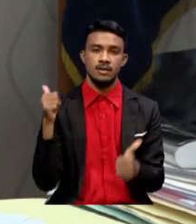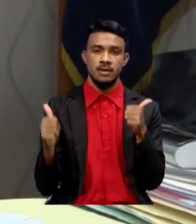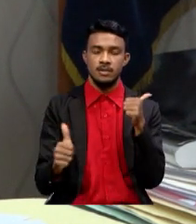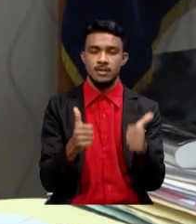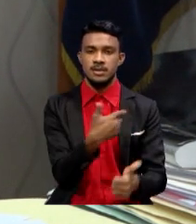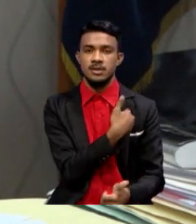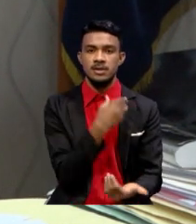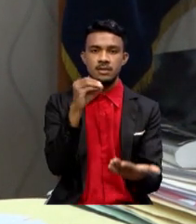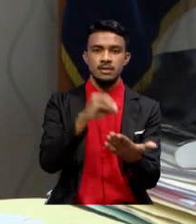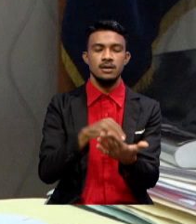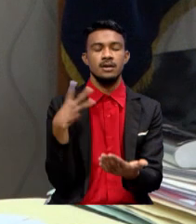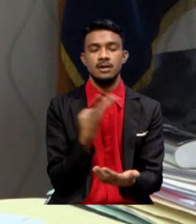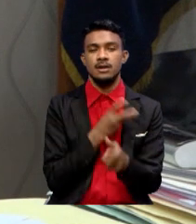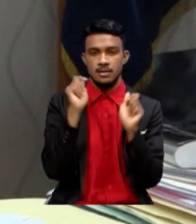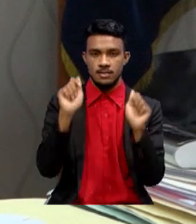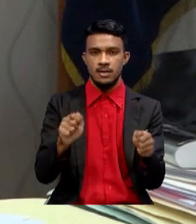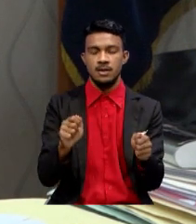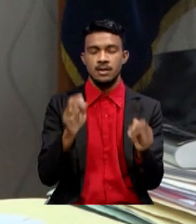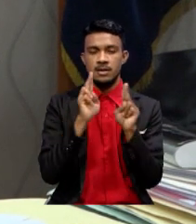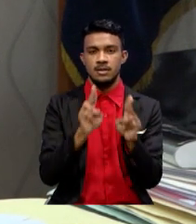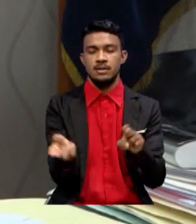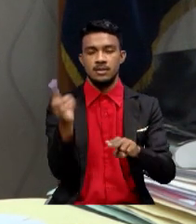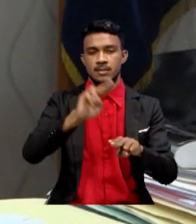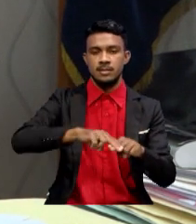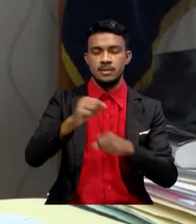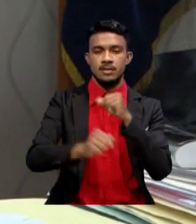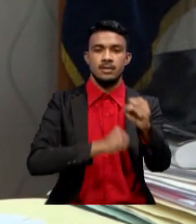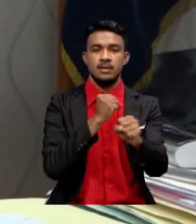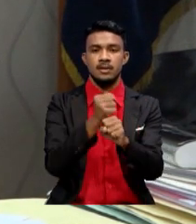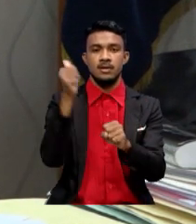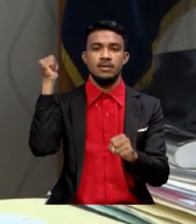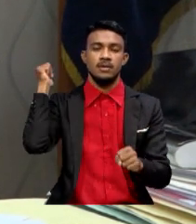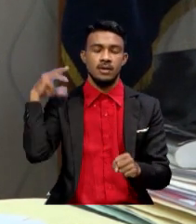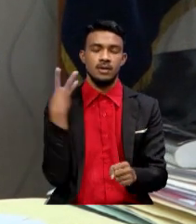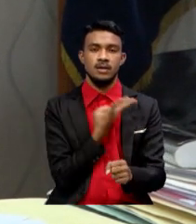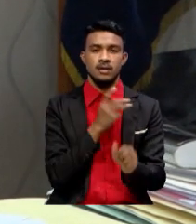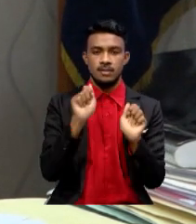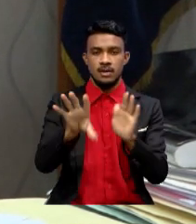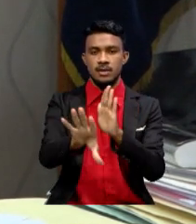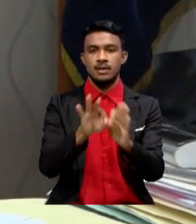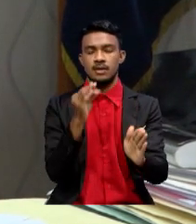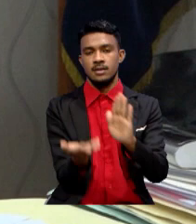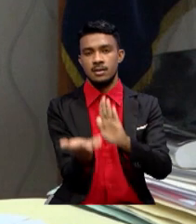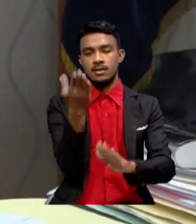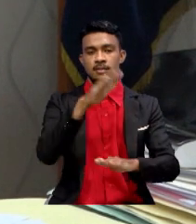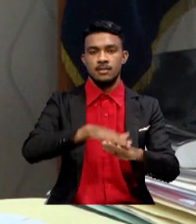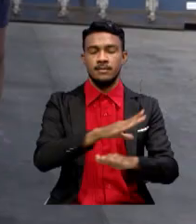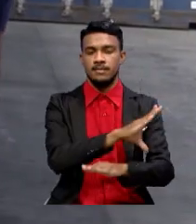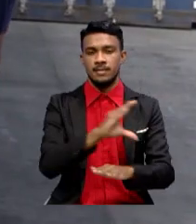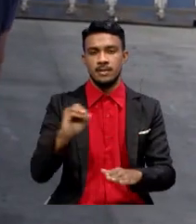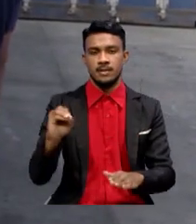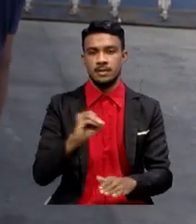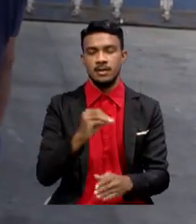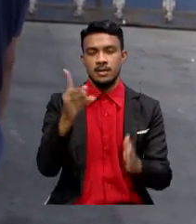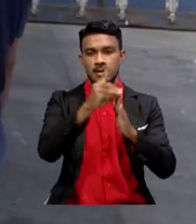ida nei tabele bela arrakala liu falit tinan komparho tinan kutumin si bela etan yutan. Tuir dadus autoridade